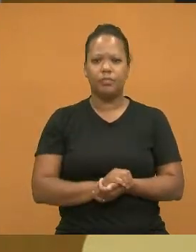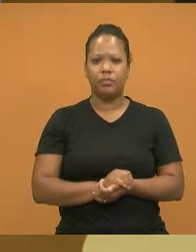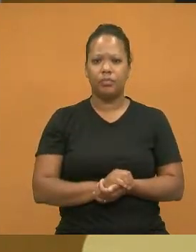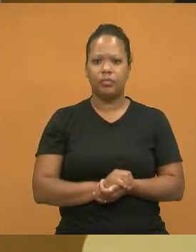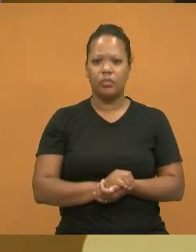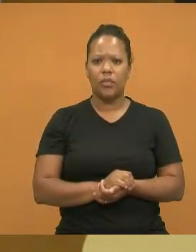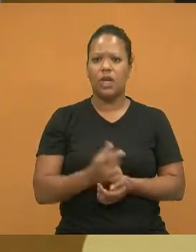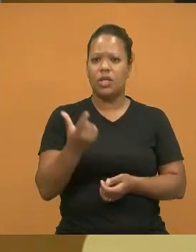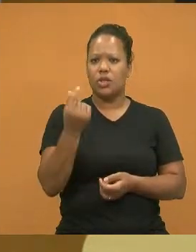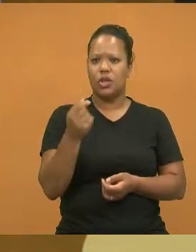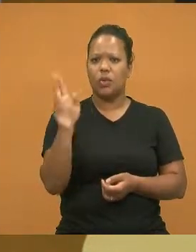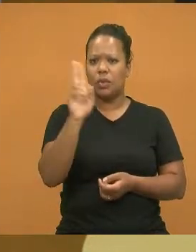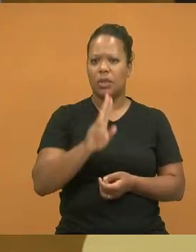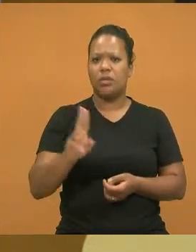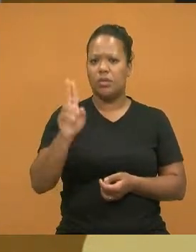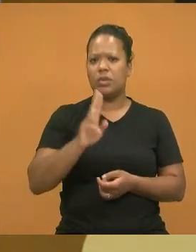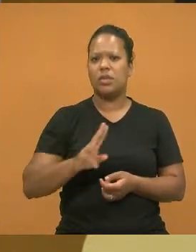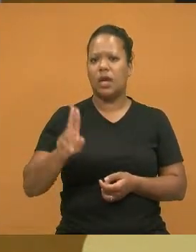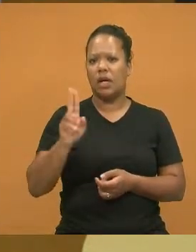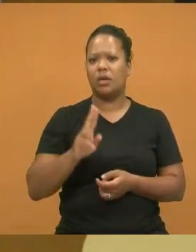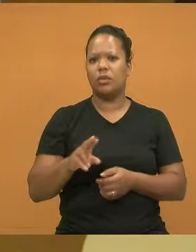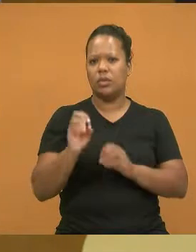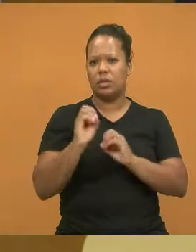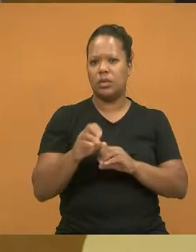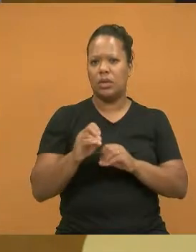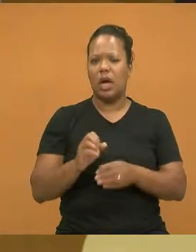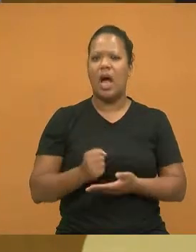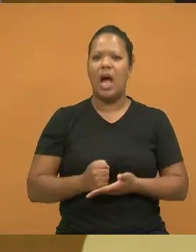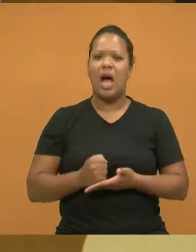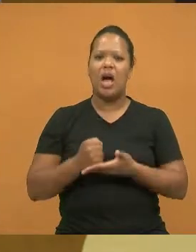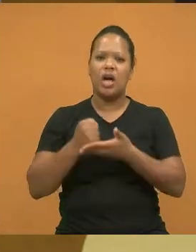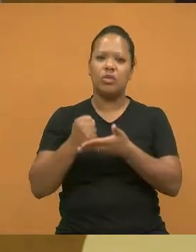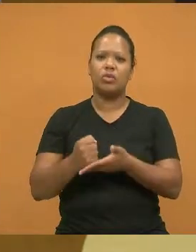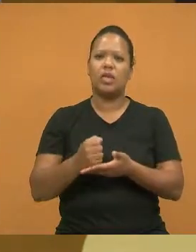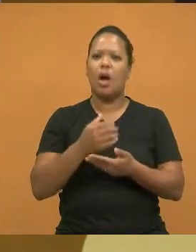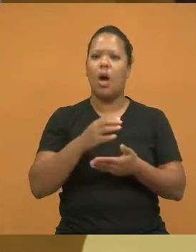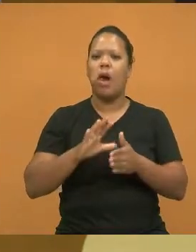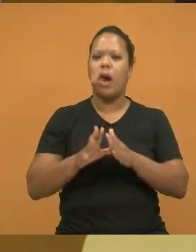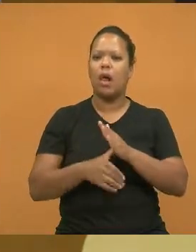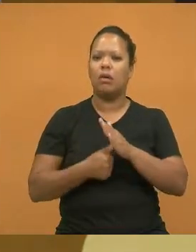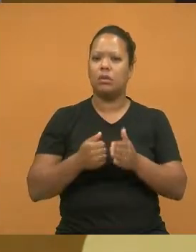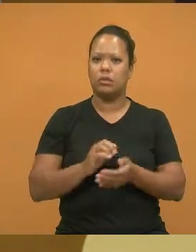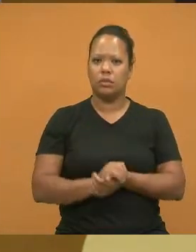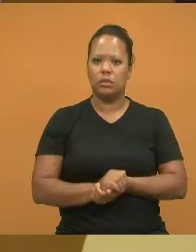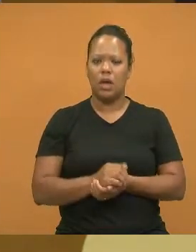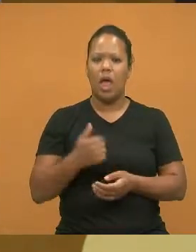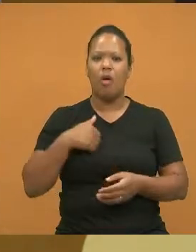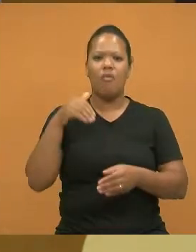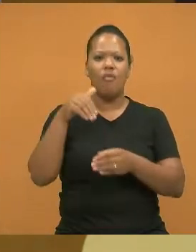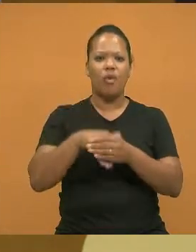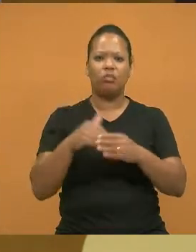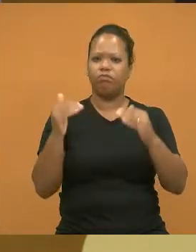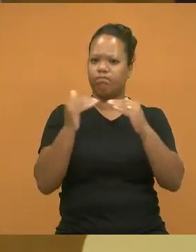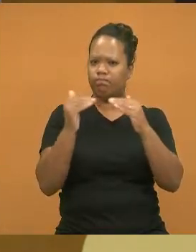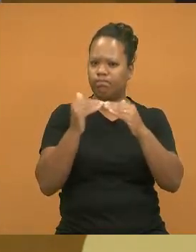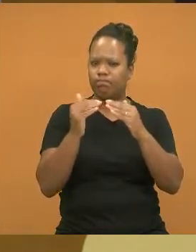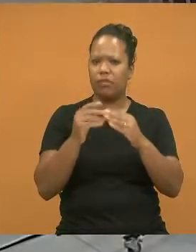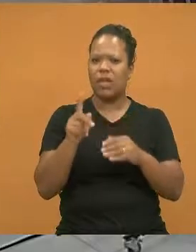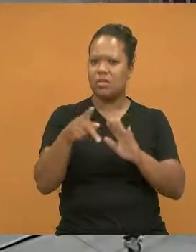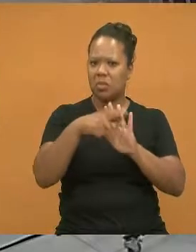para estar sendo investido na educação, ser para sustentar bandido. Então, meu voto vai ser favorável ao seu projeto, Luiz Flávio.